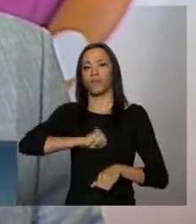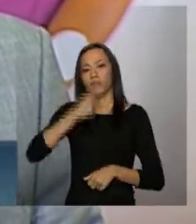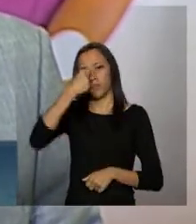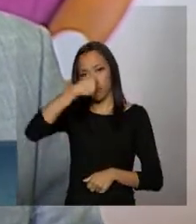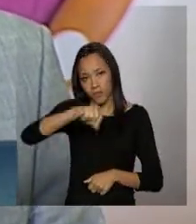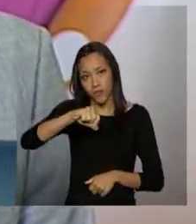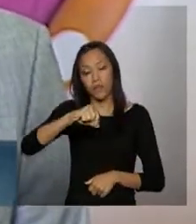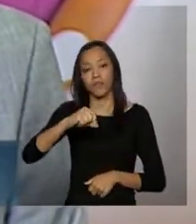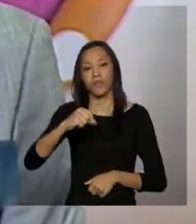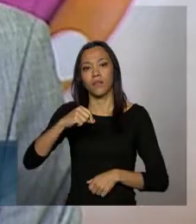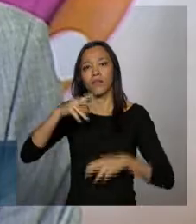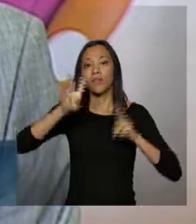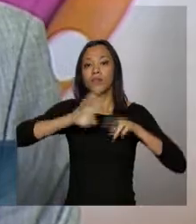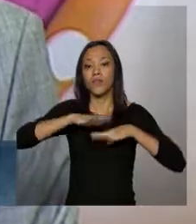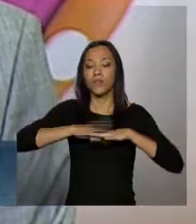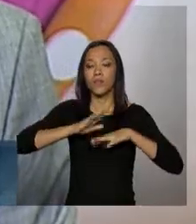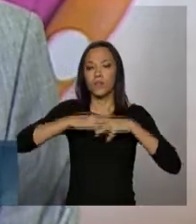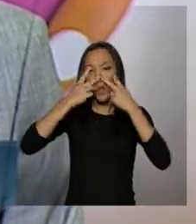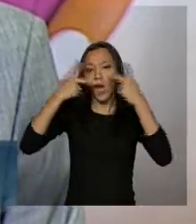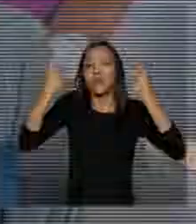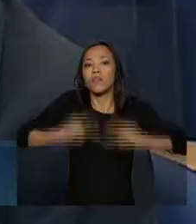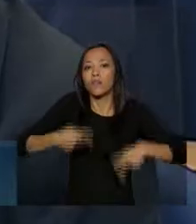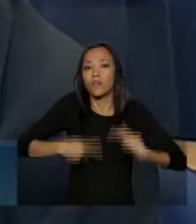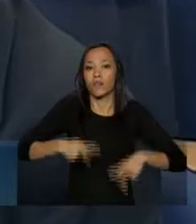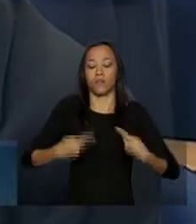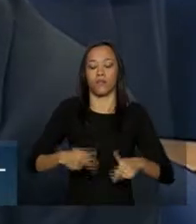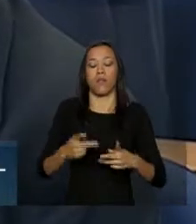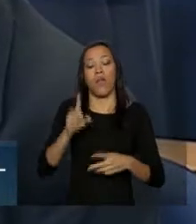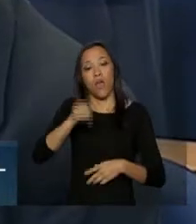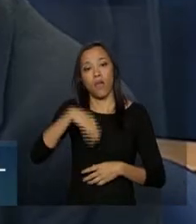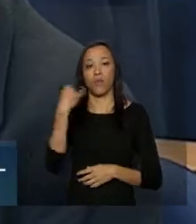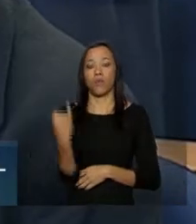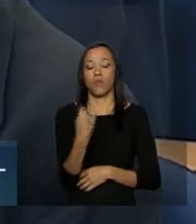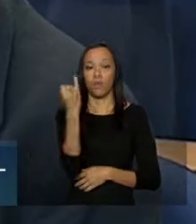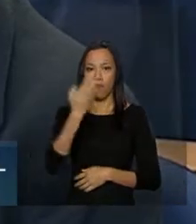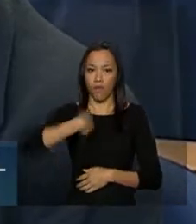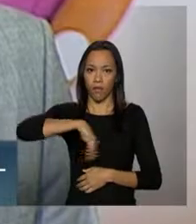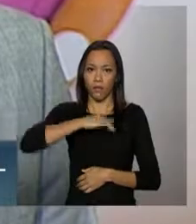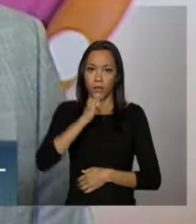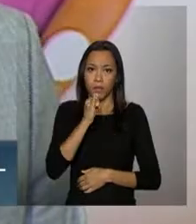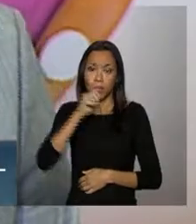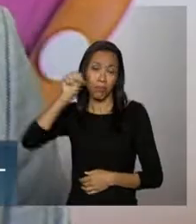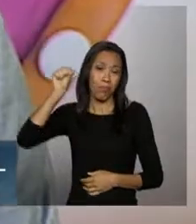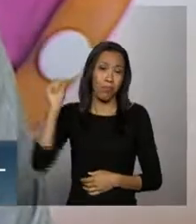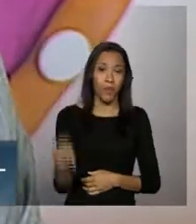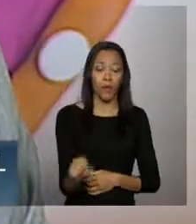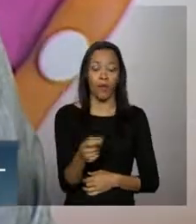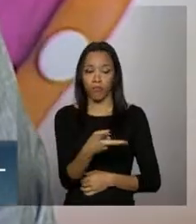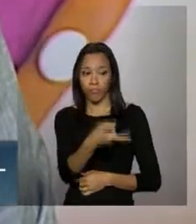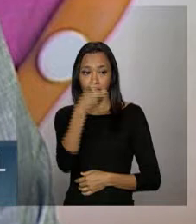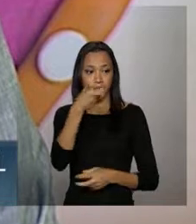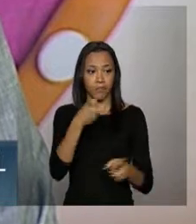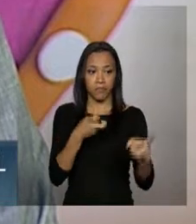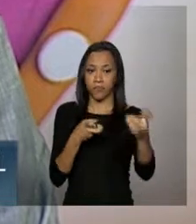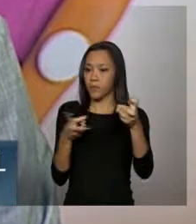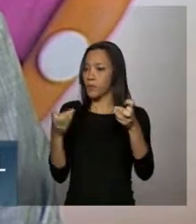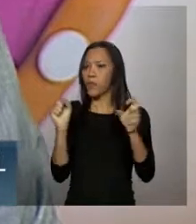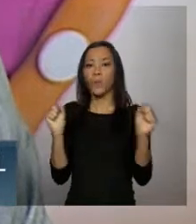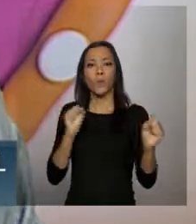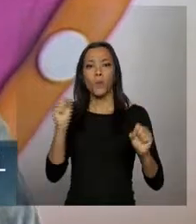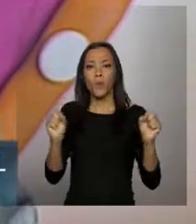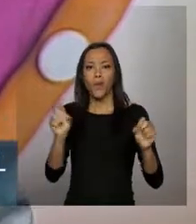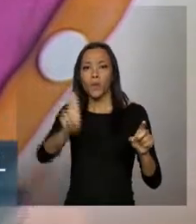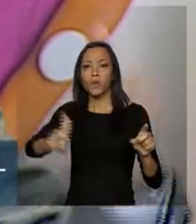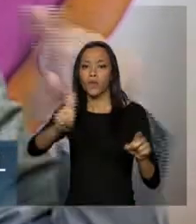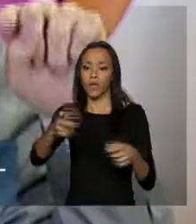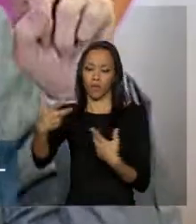isso está garantido, André. É muito importante. Não, para nós, o pior cenário seria fazer a vacinação